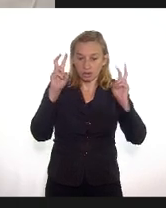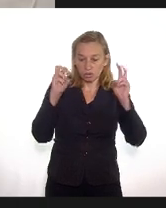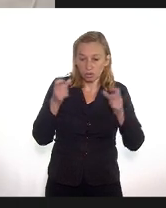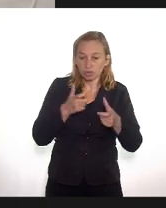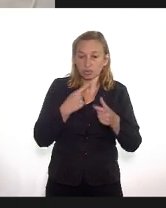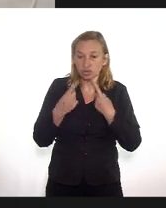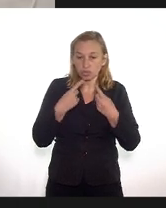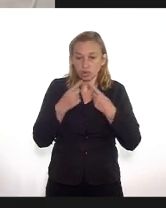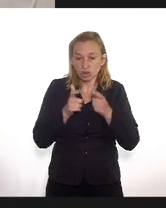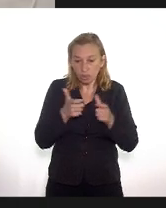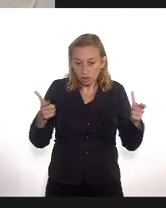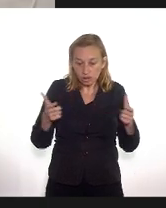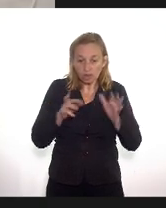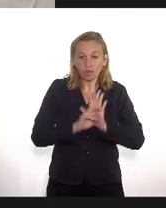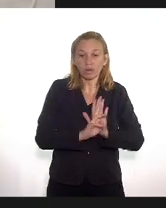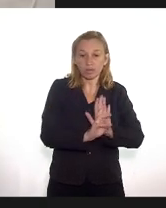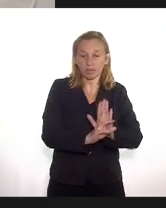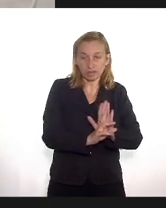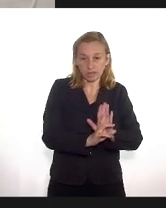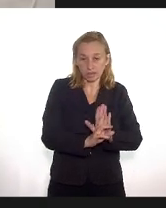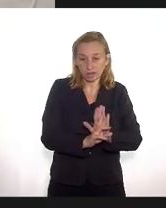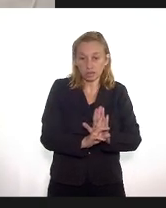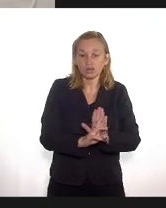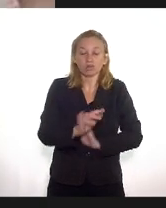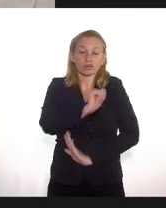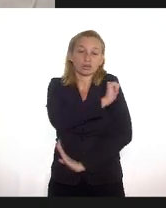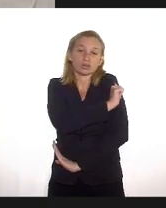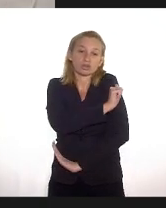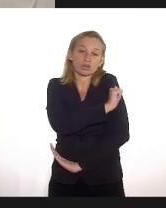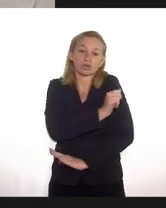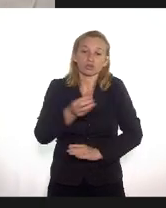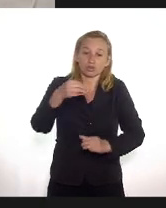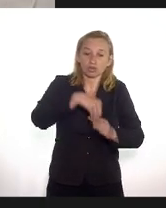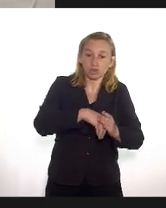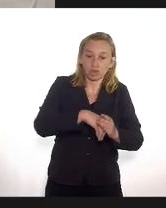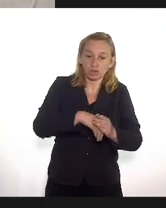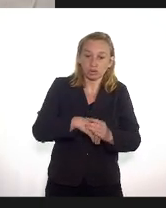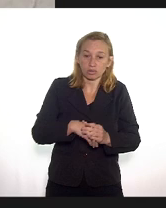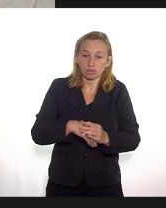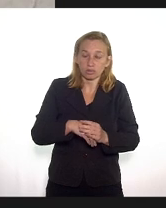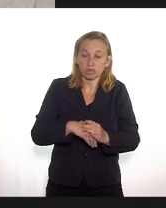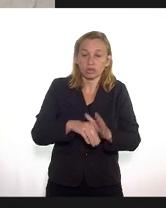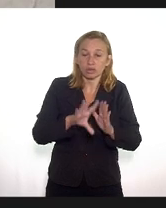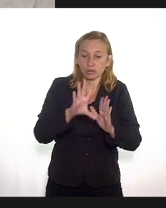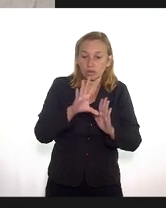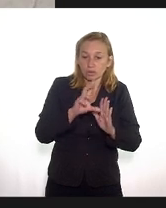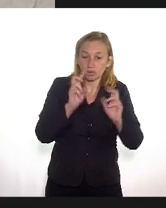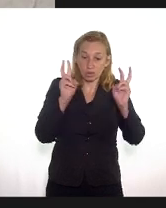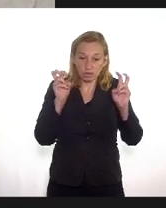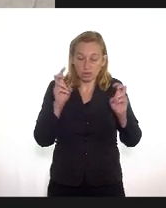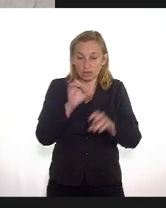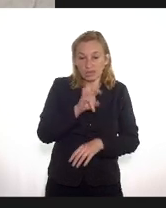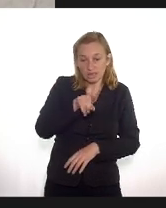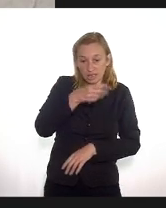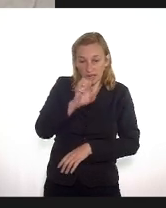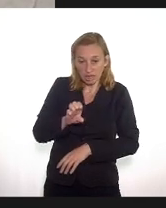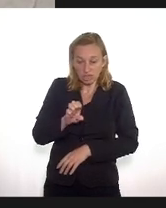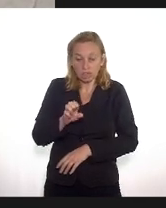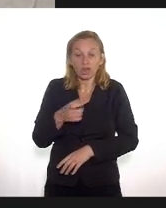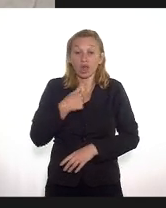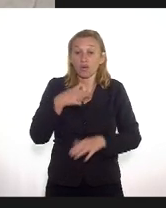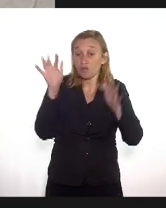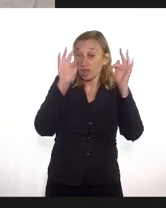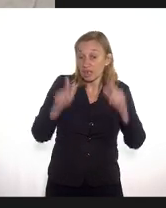grande, justamente sobre a representação dos estudantes dentro das questões do CEDERJ, né? Por exemplo, eu fico muito feliz de